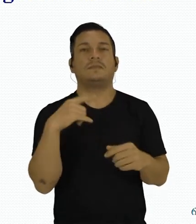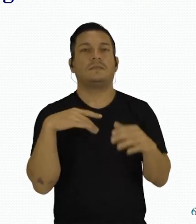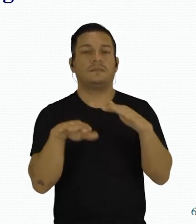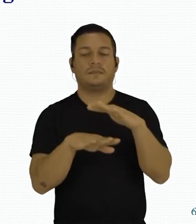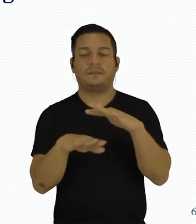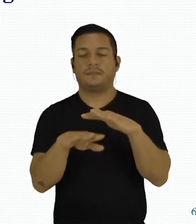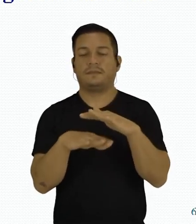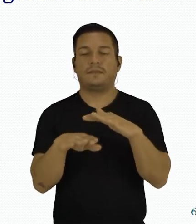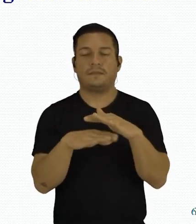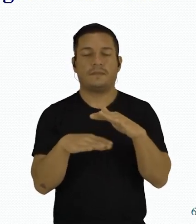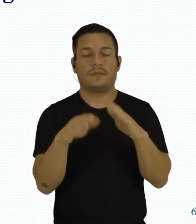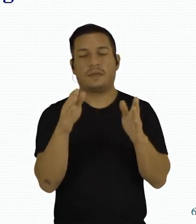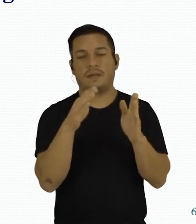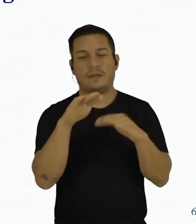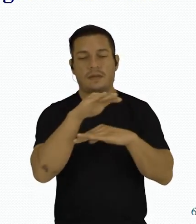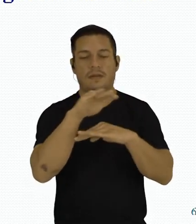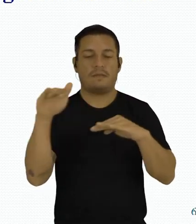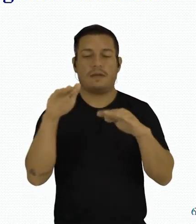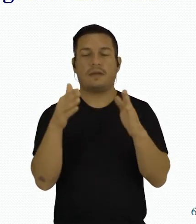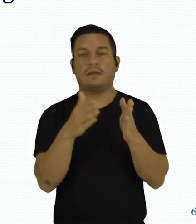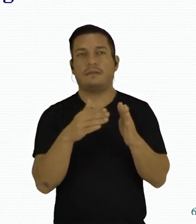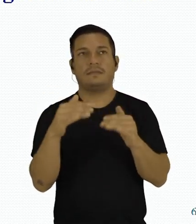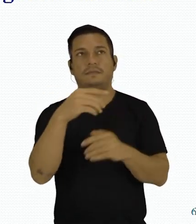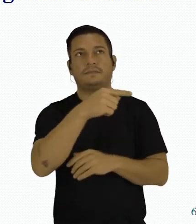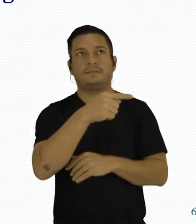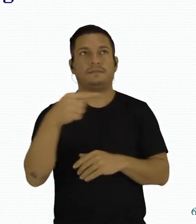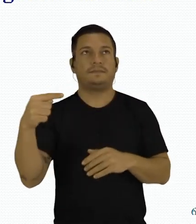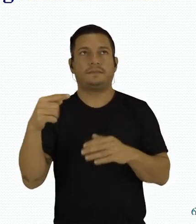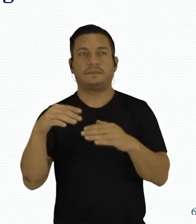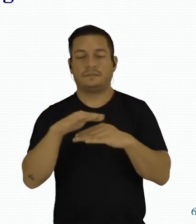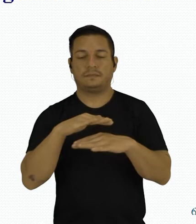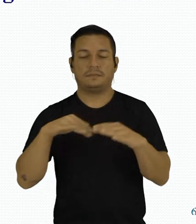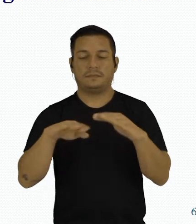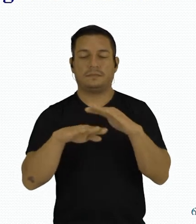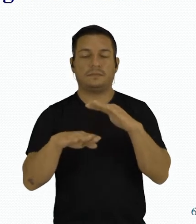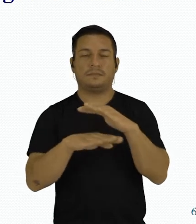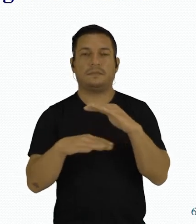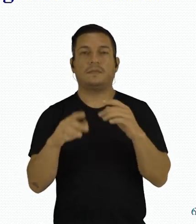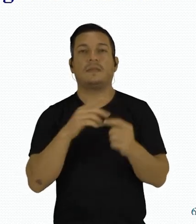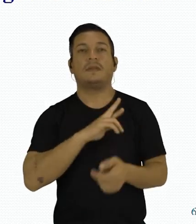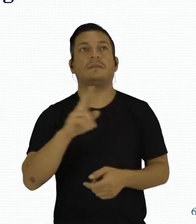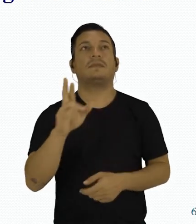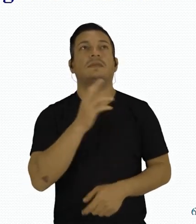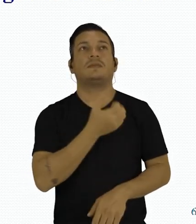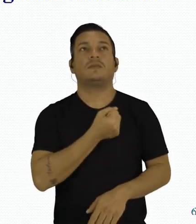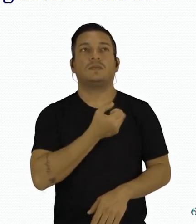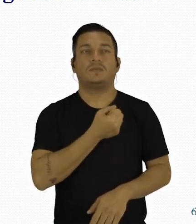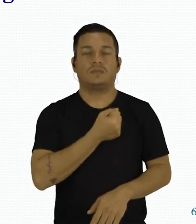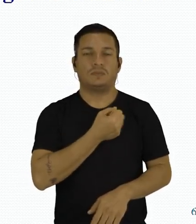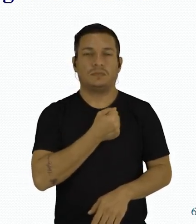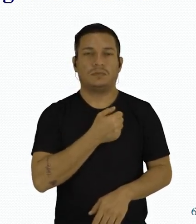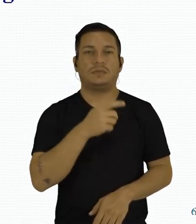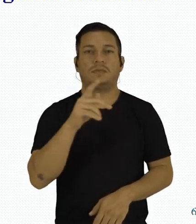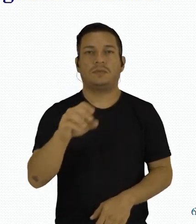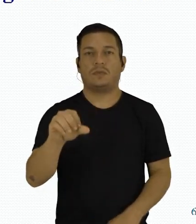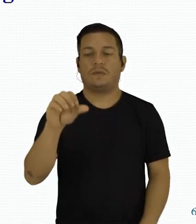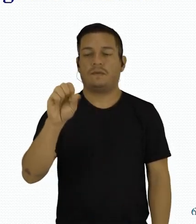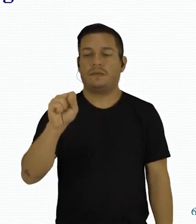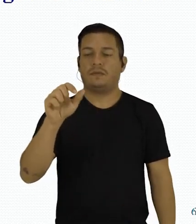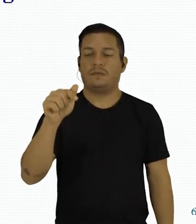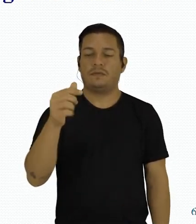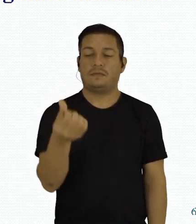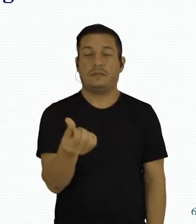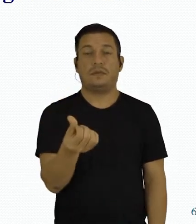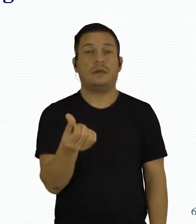abaixo do período, da barra, né, representa o período dessa dízima periódica. Então,